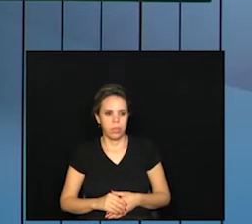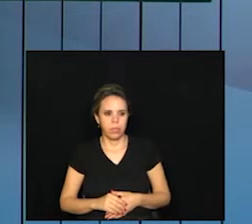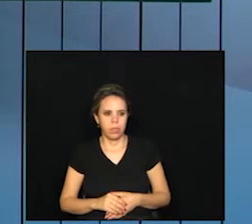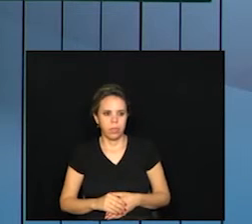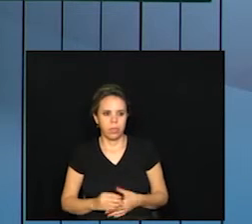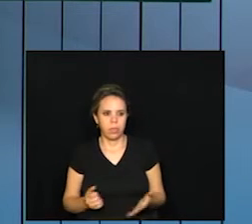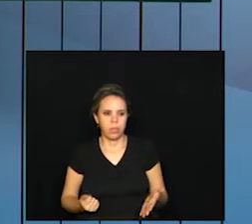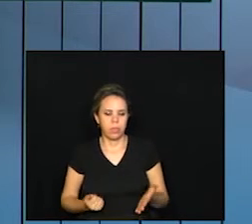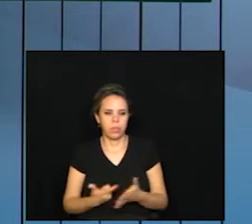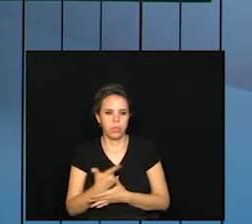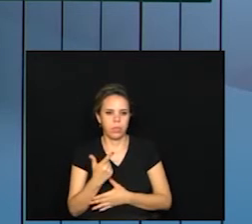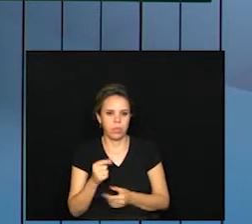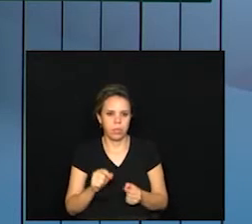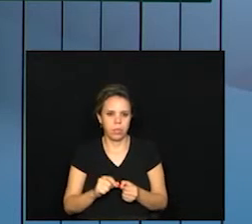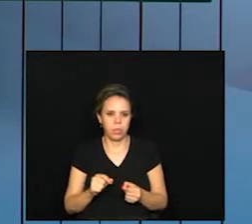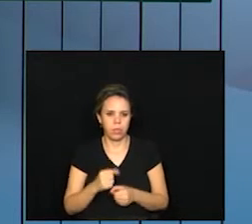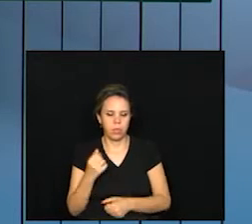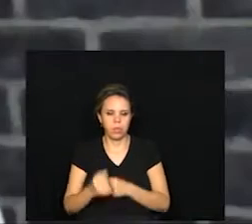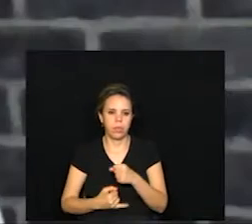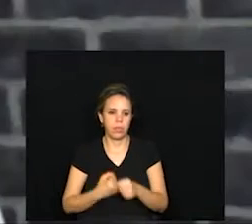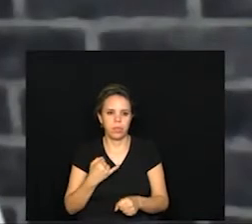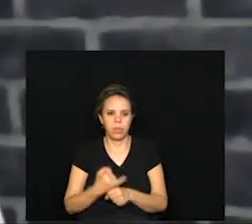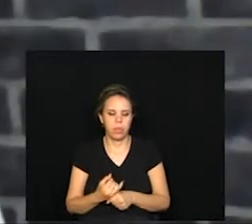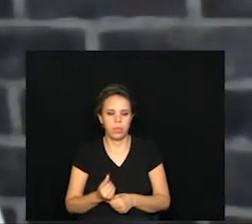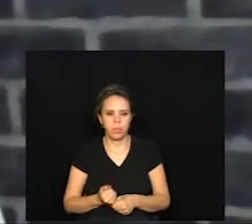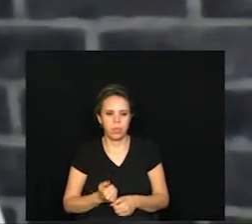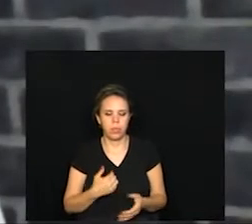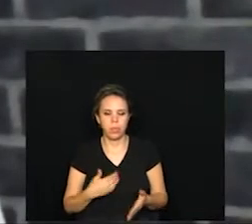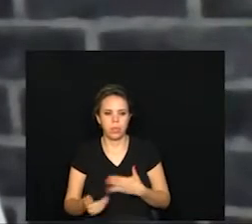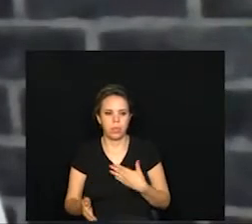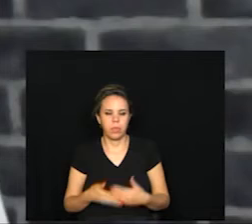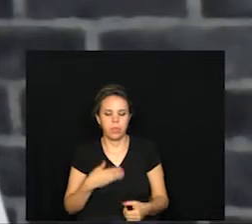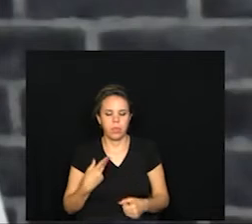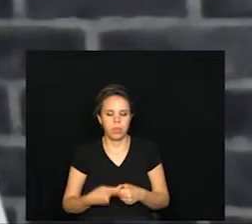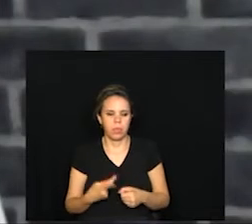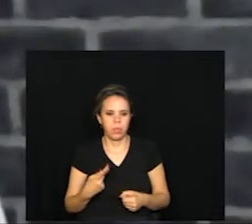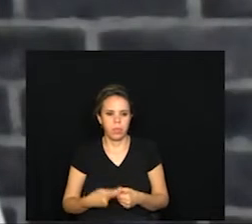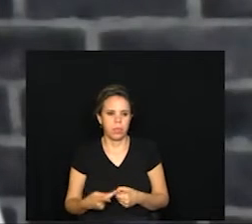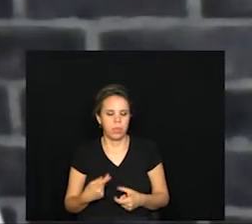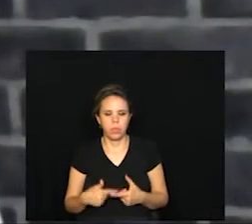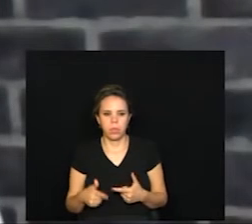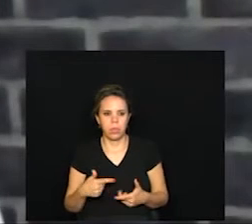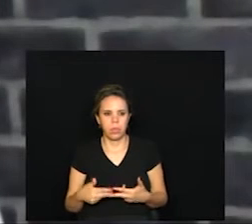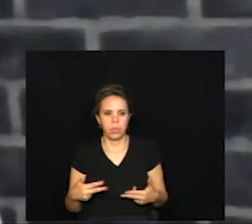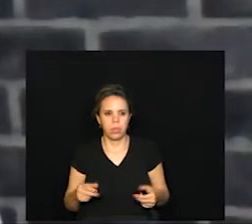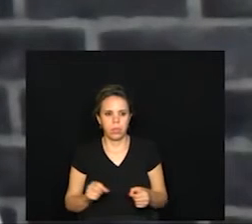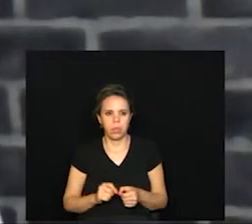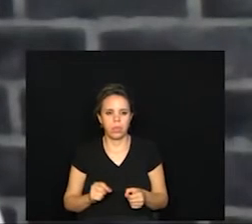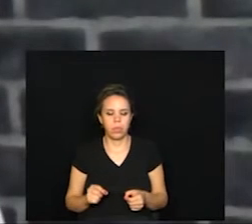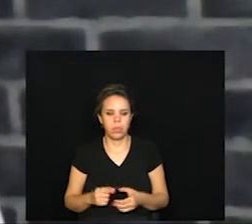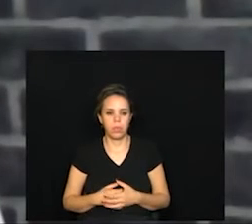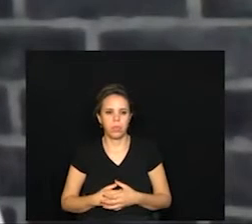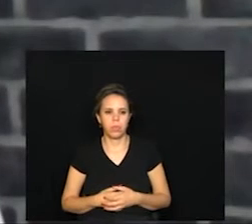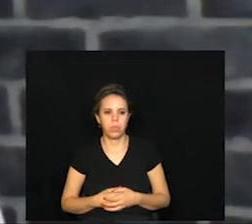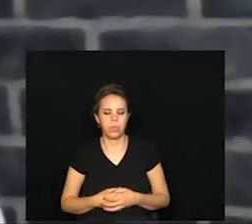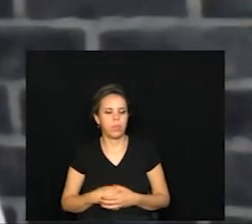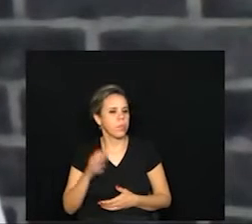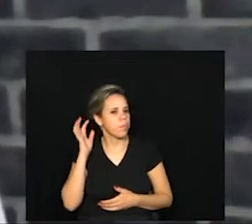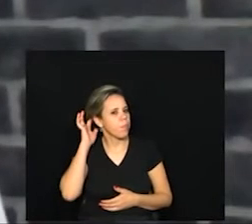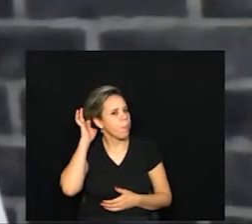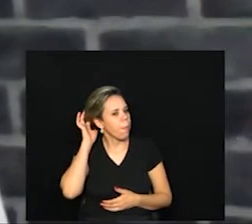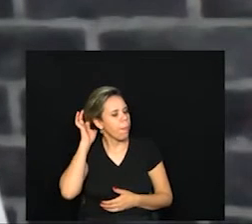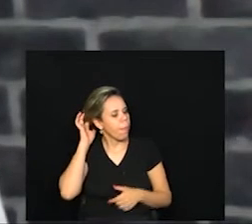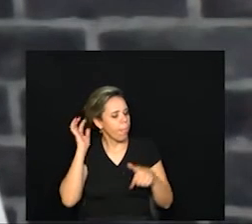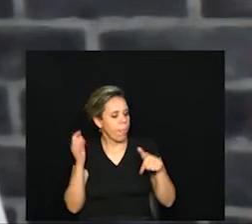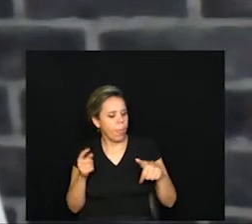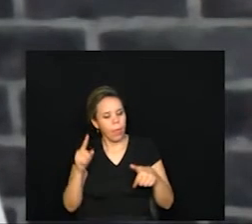As compras realizadas pela internet, independente do produto, da situação, se tem vício ou não, ele tem